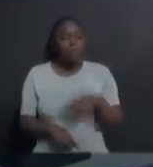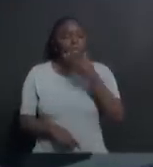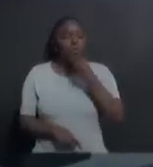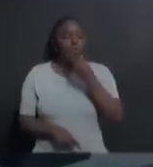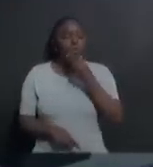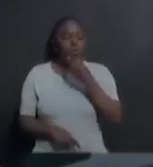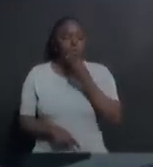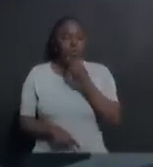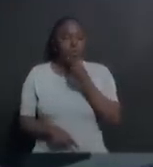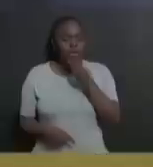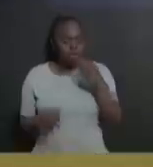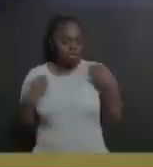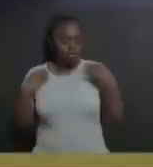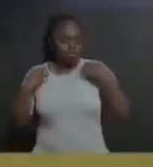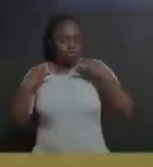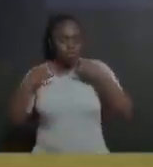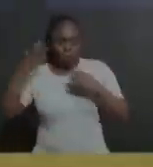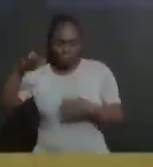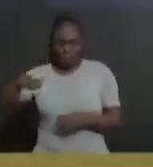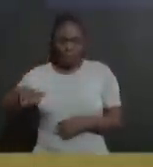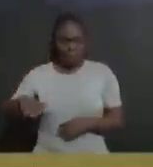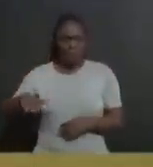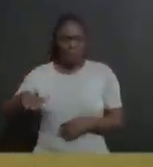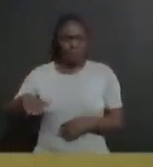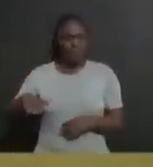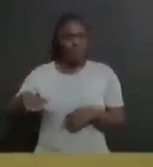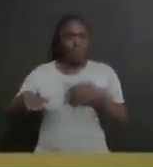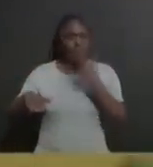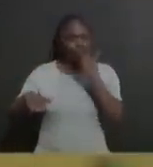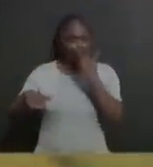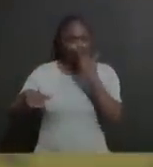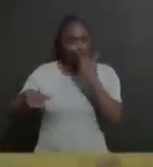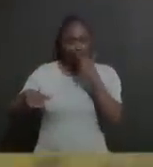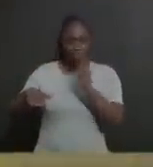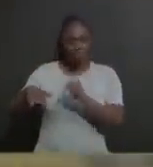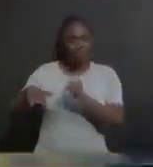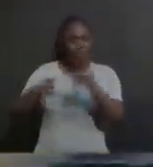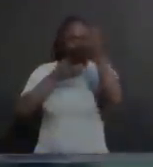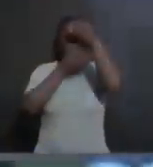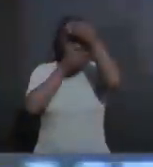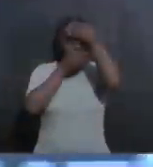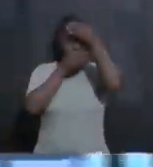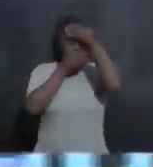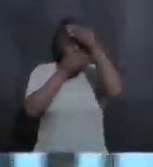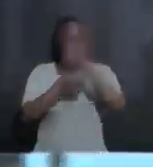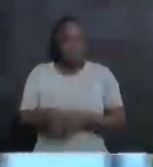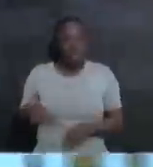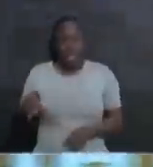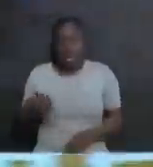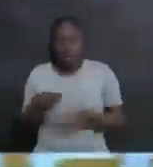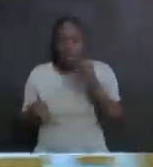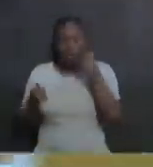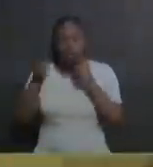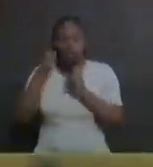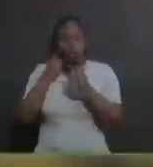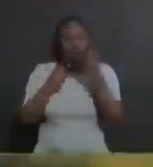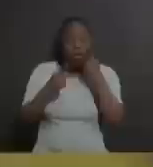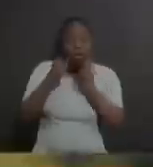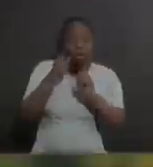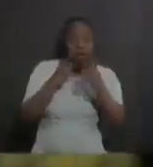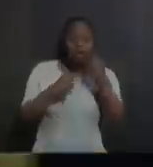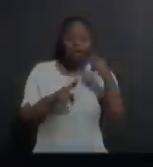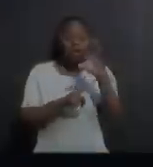toda de tergal, baixinho, com aquela cara mesmo de Osama, e Ele chorava o